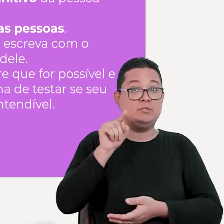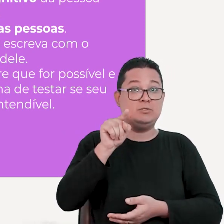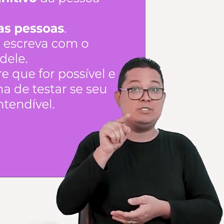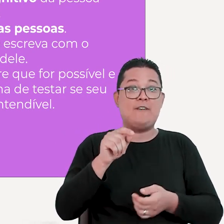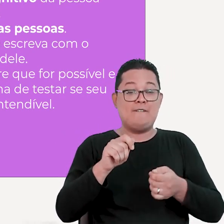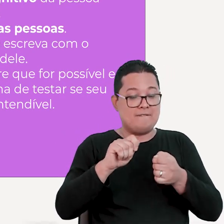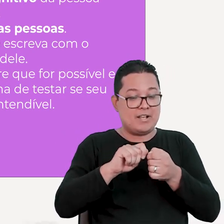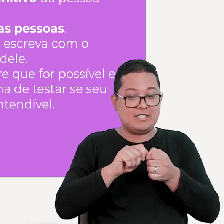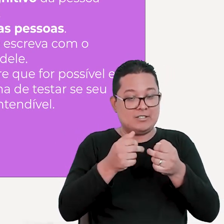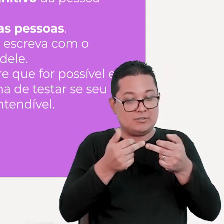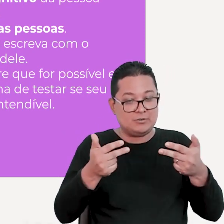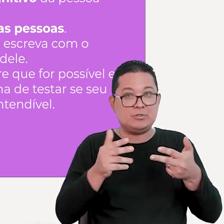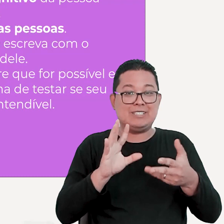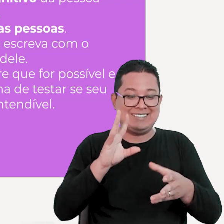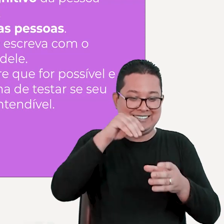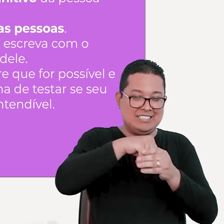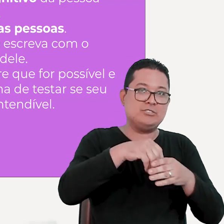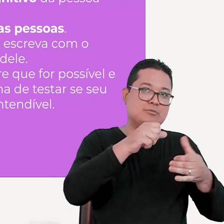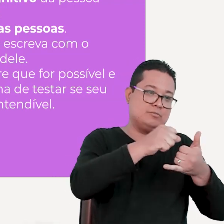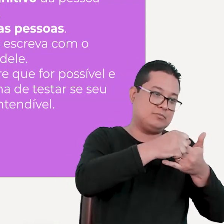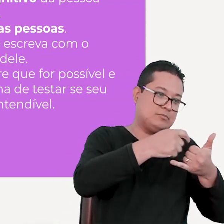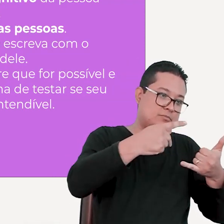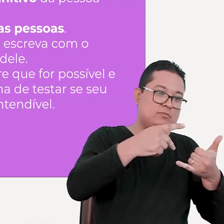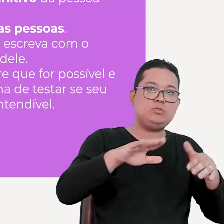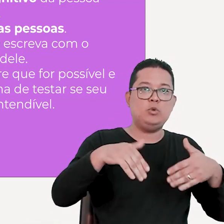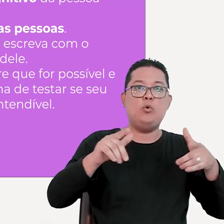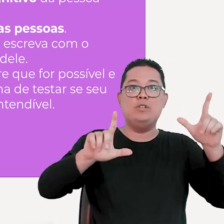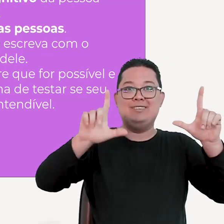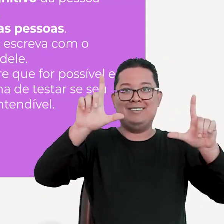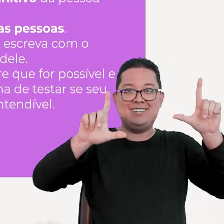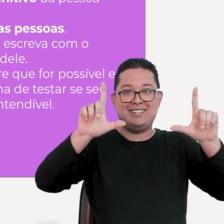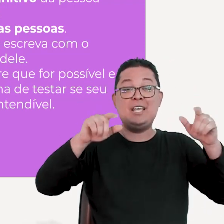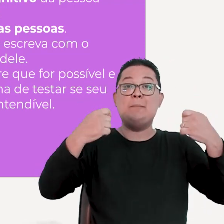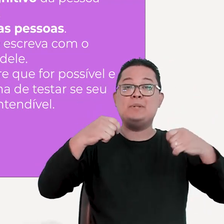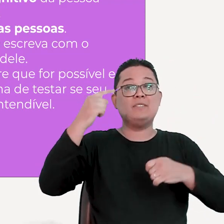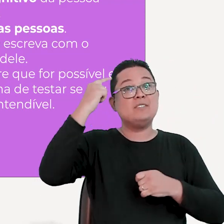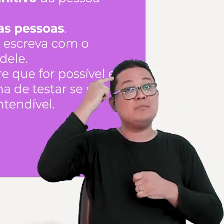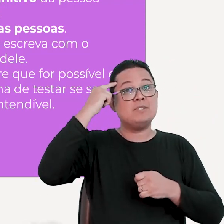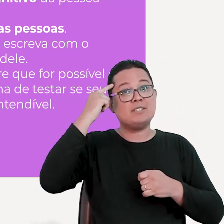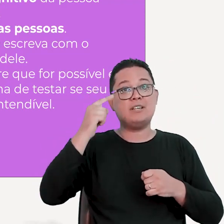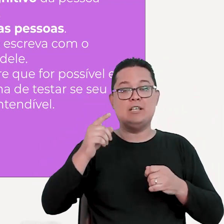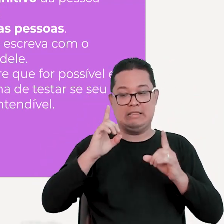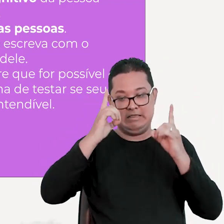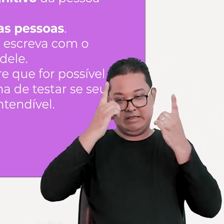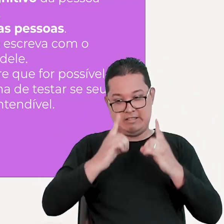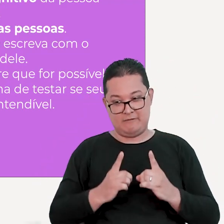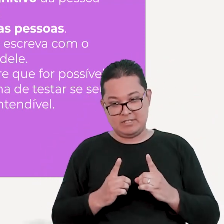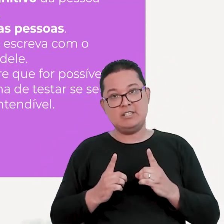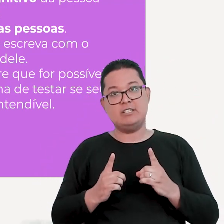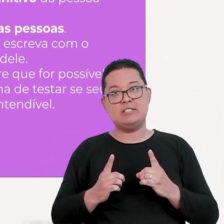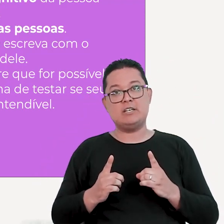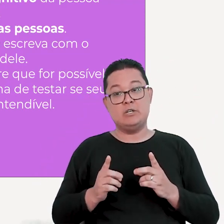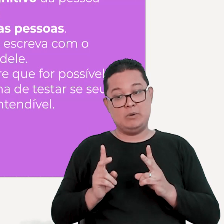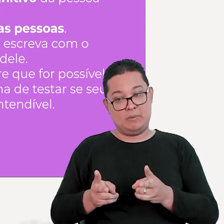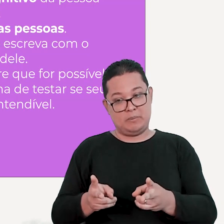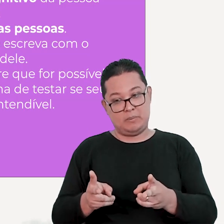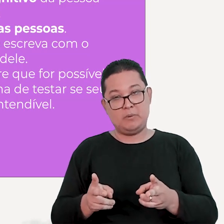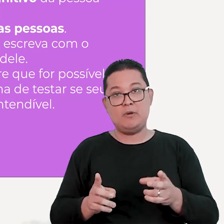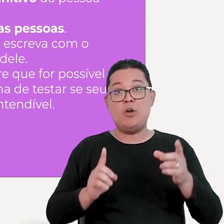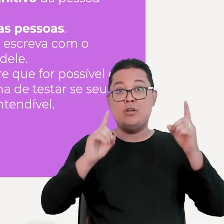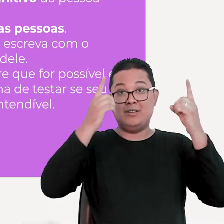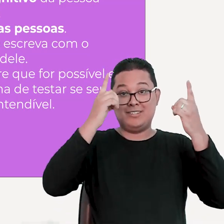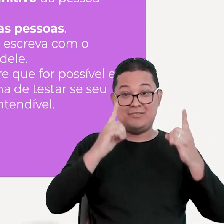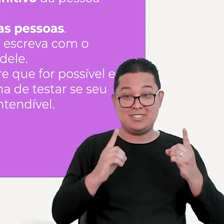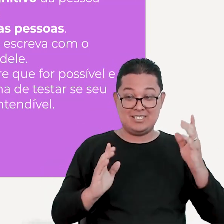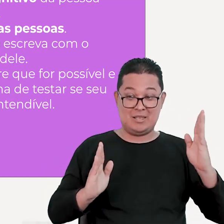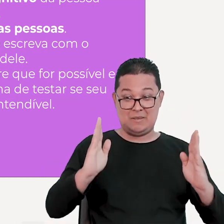em acessibilidade, a gente pensa apenas em leitor de telas, ou a gente pensa apenas em um botão, não clique aqui,